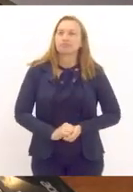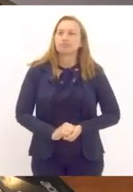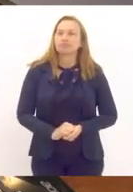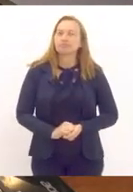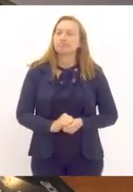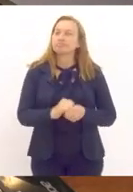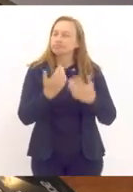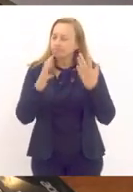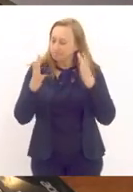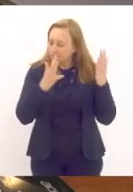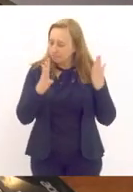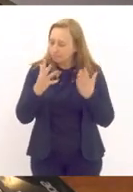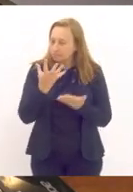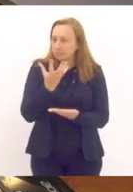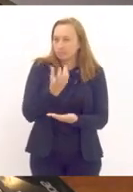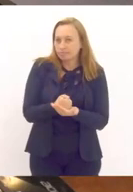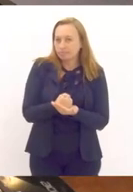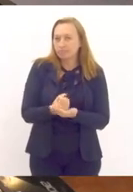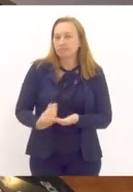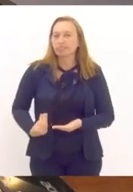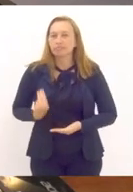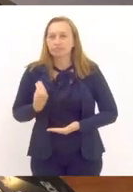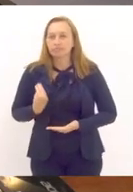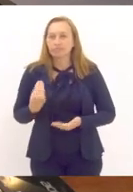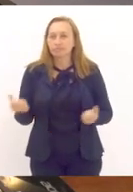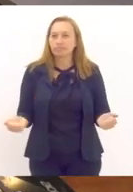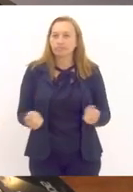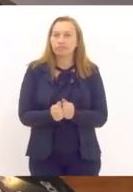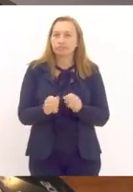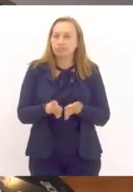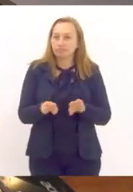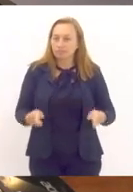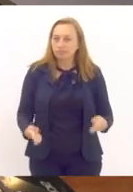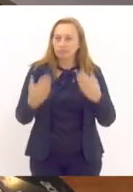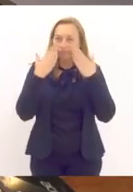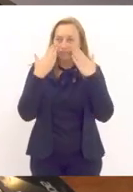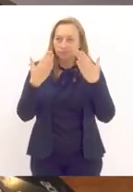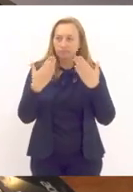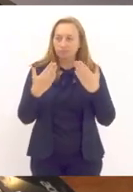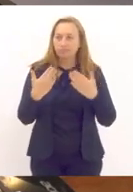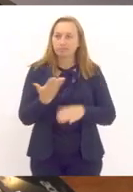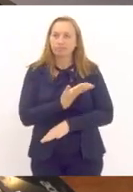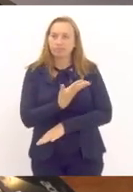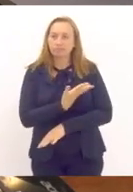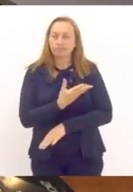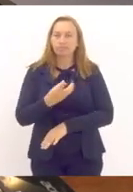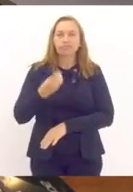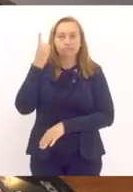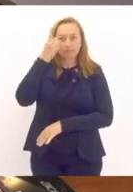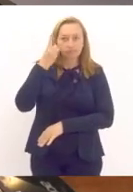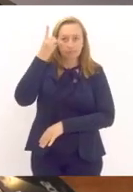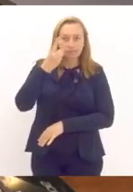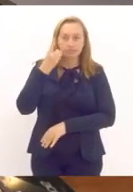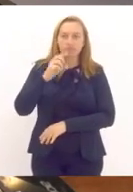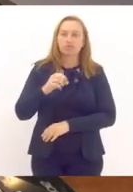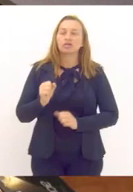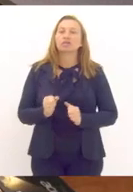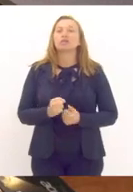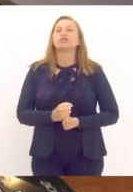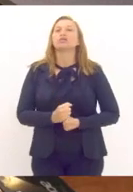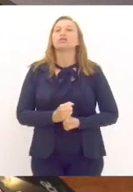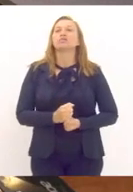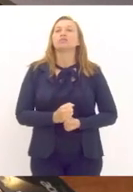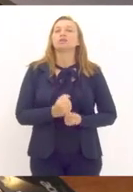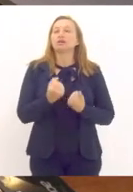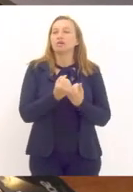Quero saudar aqui, registrar a presença, convidar que compõe a mesa, representando os demais colegas deputados também, o nosso vice-presidente, deputado Carlos